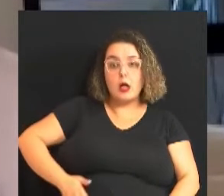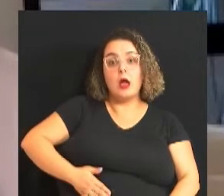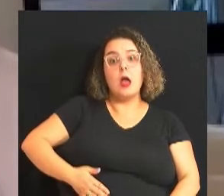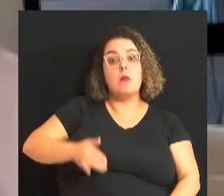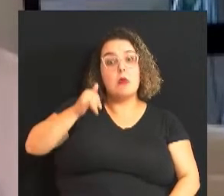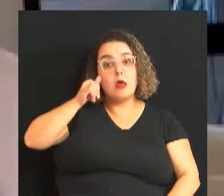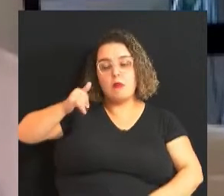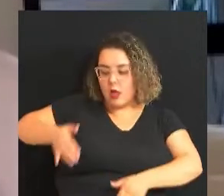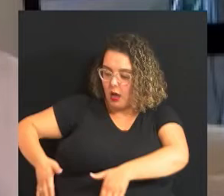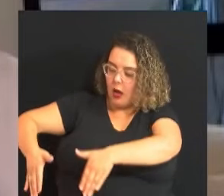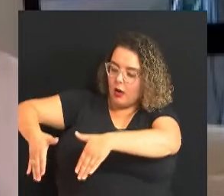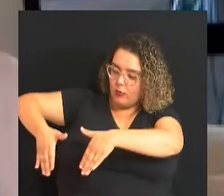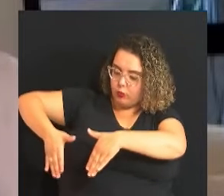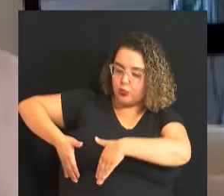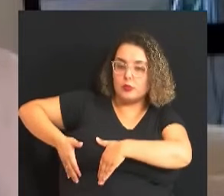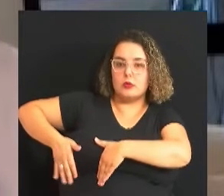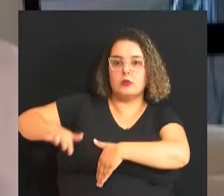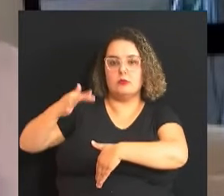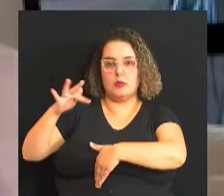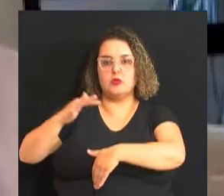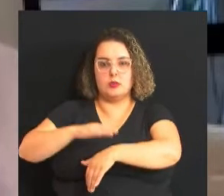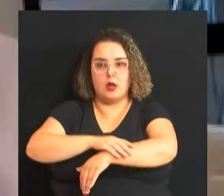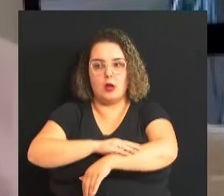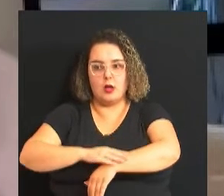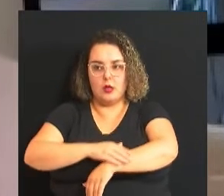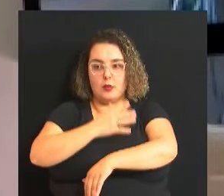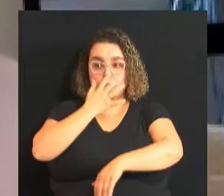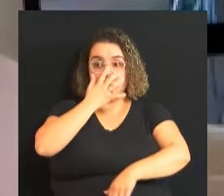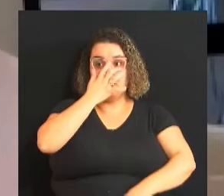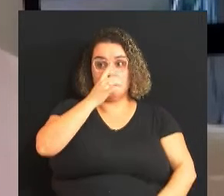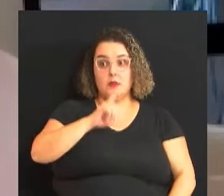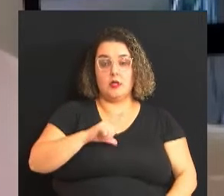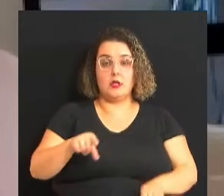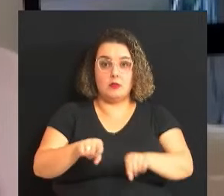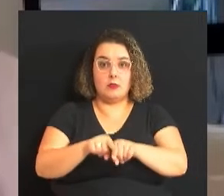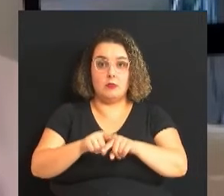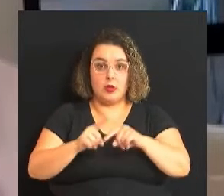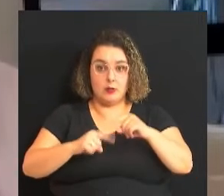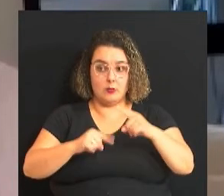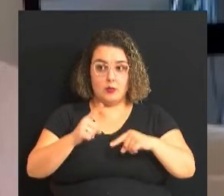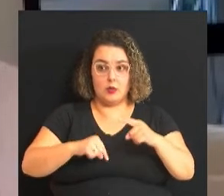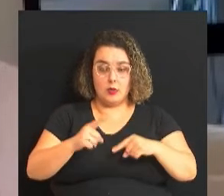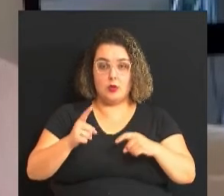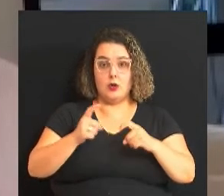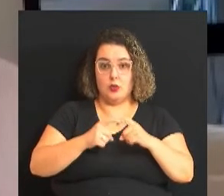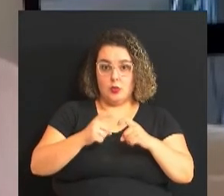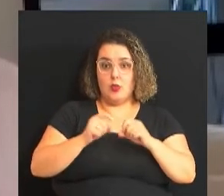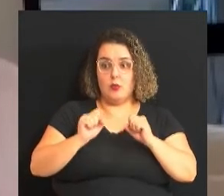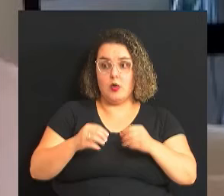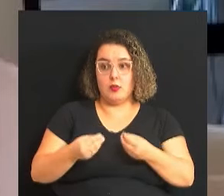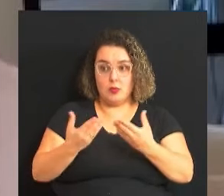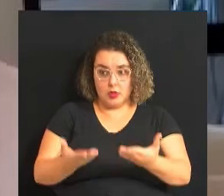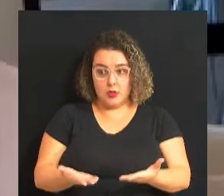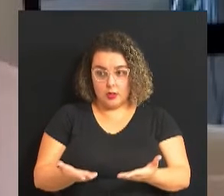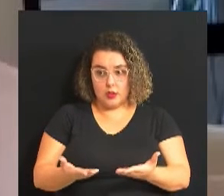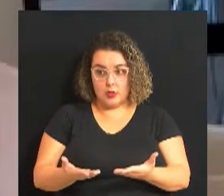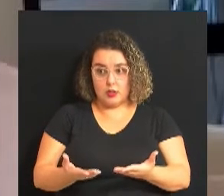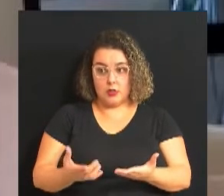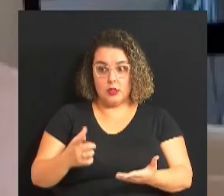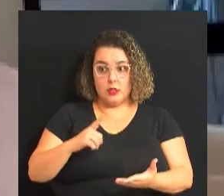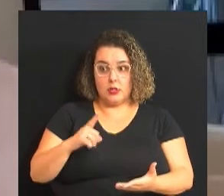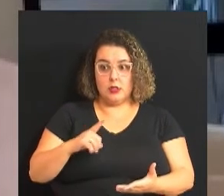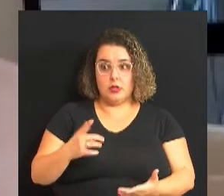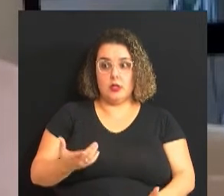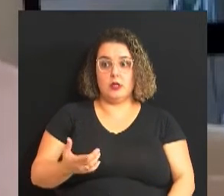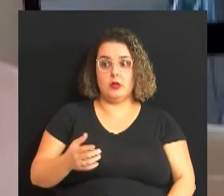esse tipo de irritação. Existem também produtos que o médico pode dar. Existe uma substância, por exemplo, que